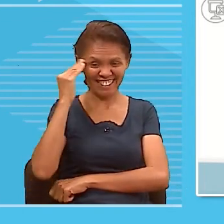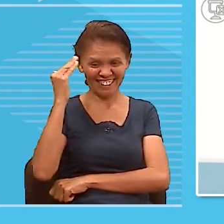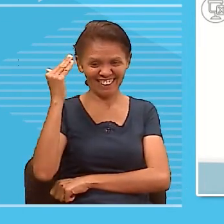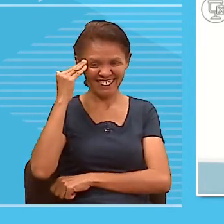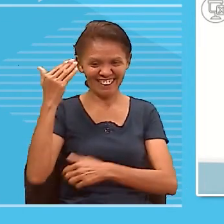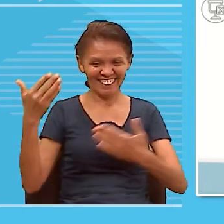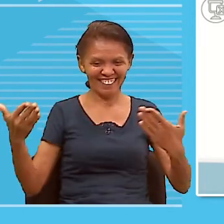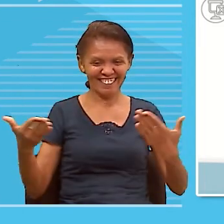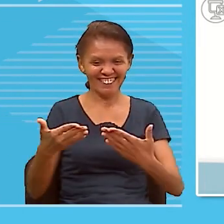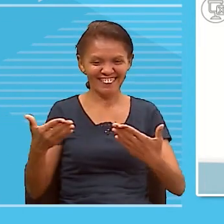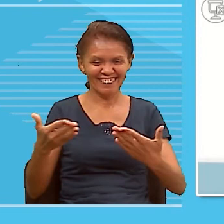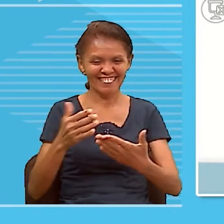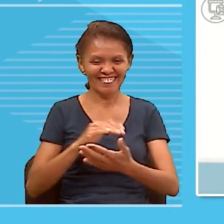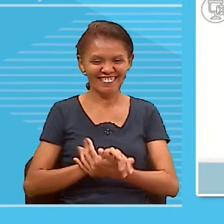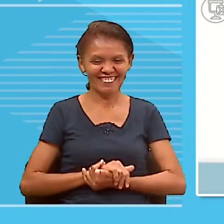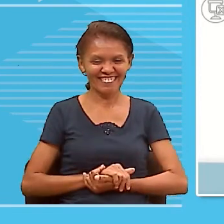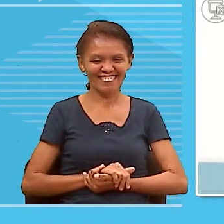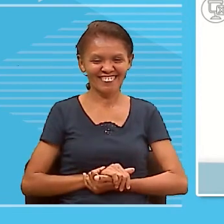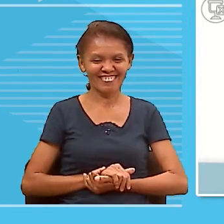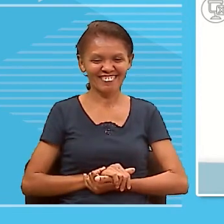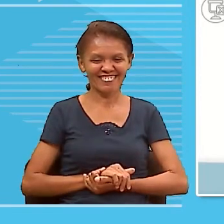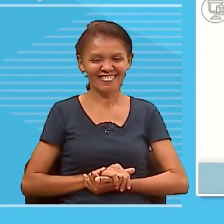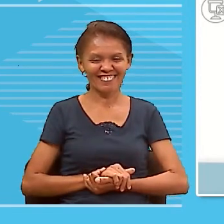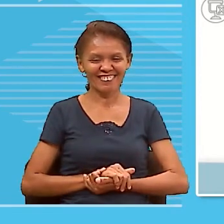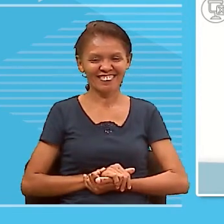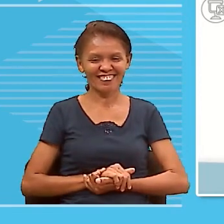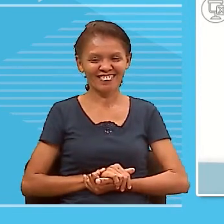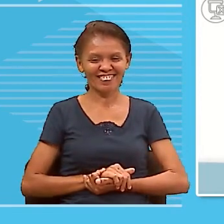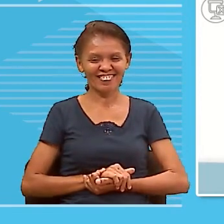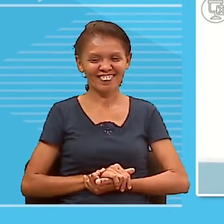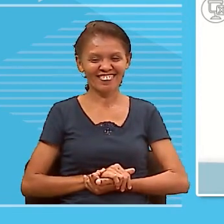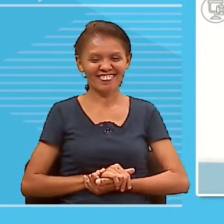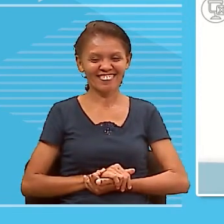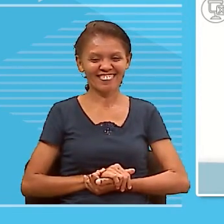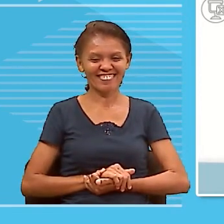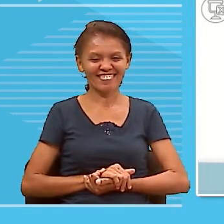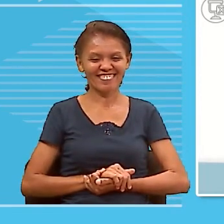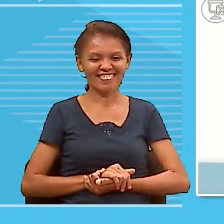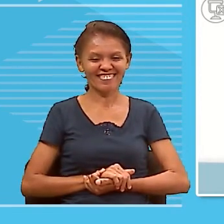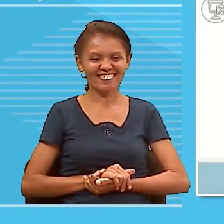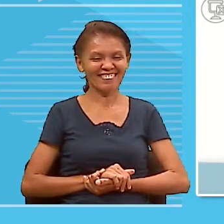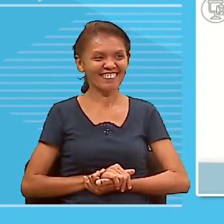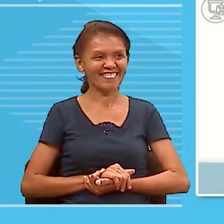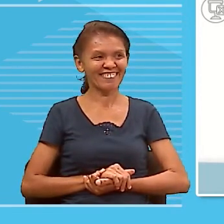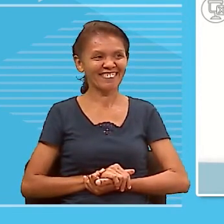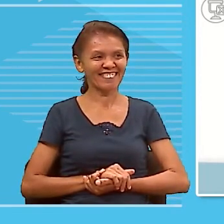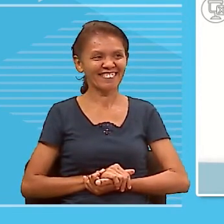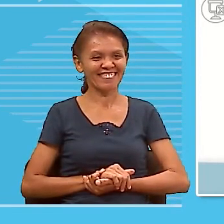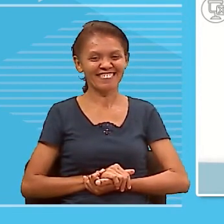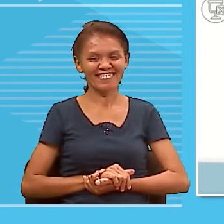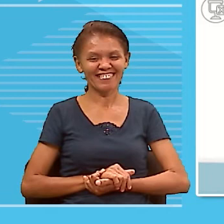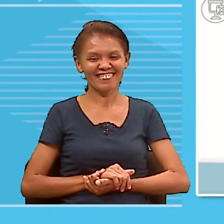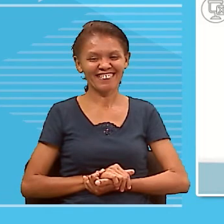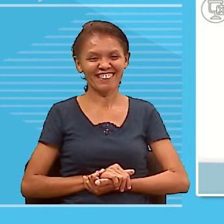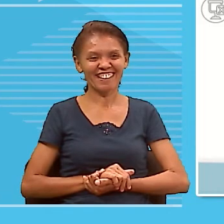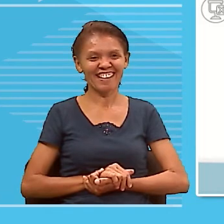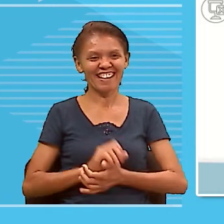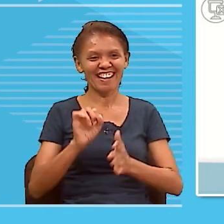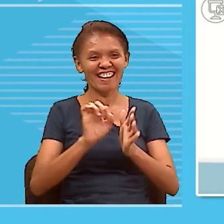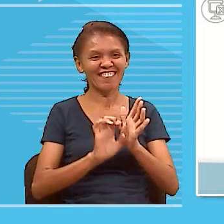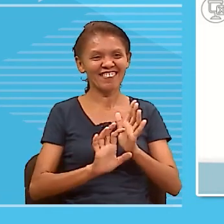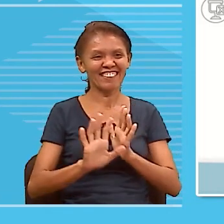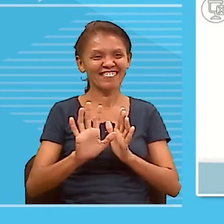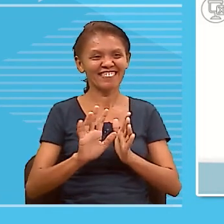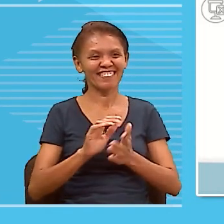a Adriana colocou d ou é beleza a Joyce já escolheu assim por causa desse bichinho aí